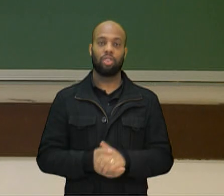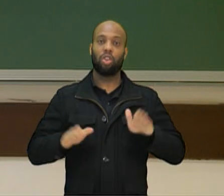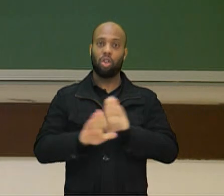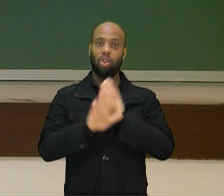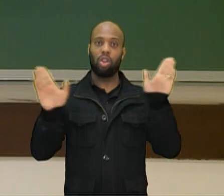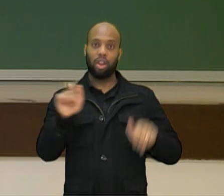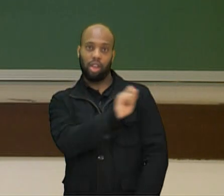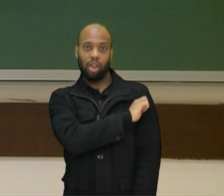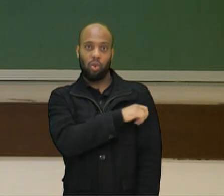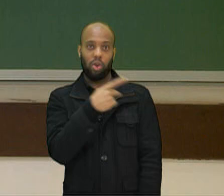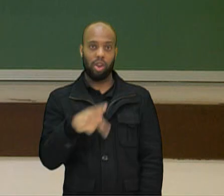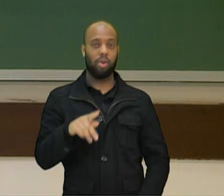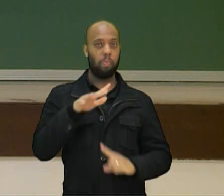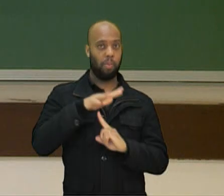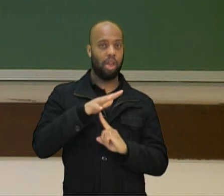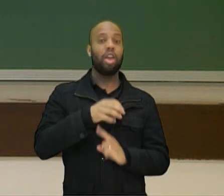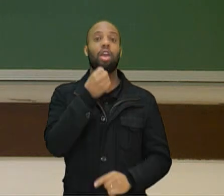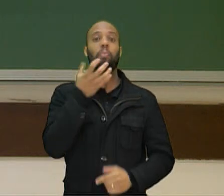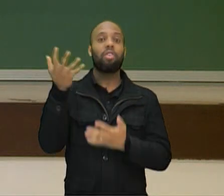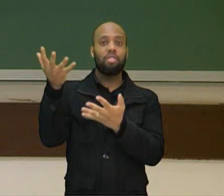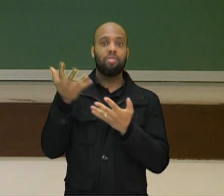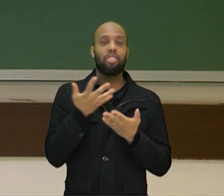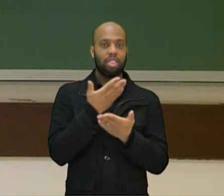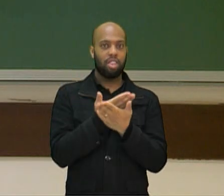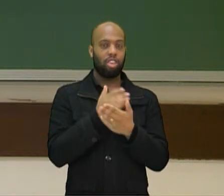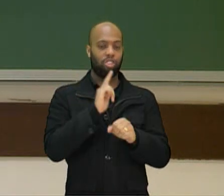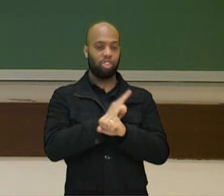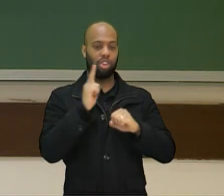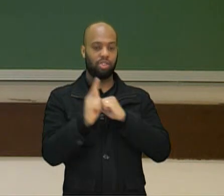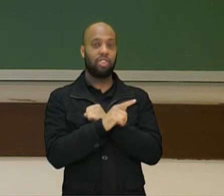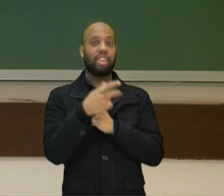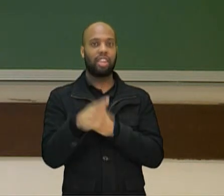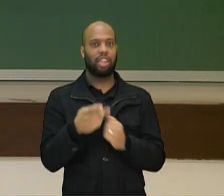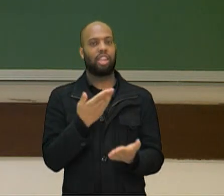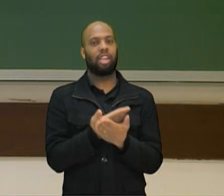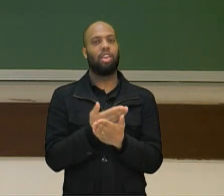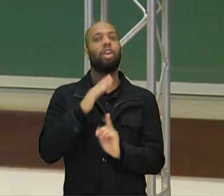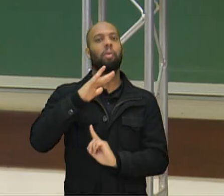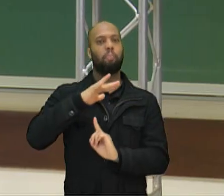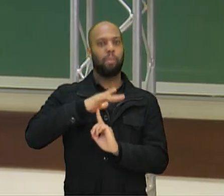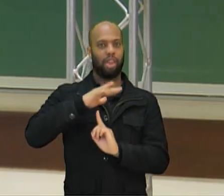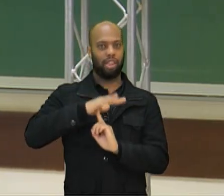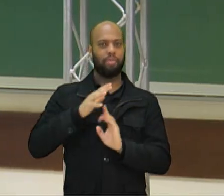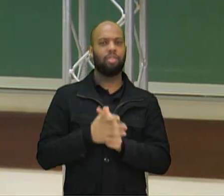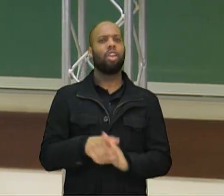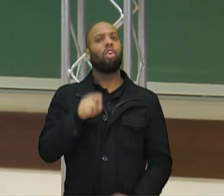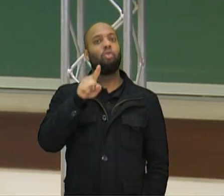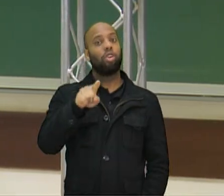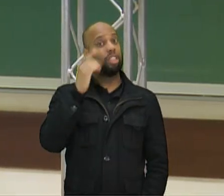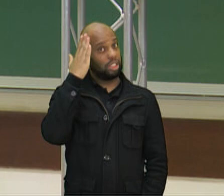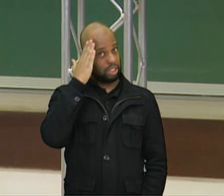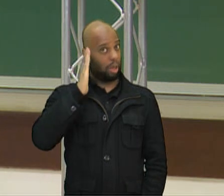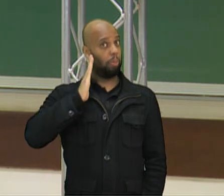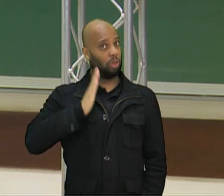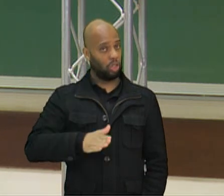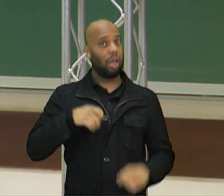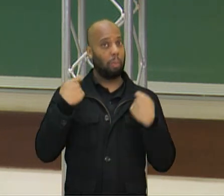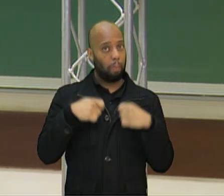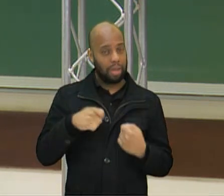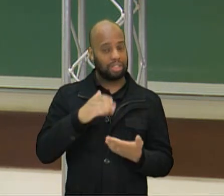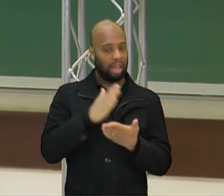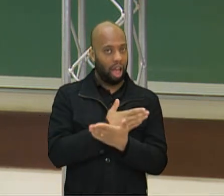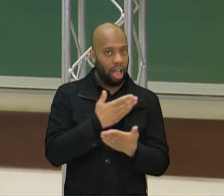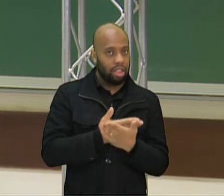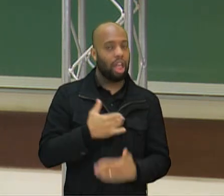Olá, estudante paranaense! Bem-vindo à aula de Geografia do programa Aula Paraná. E você já sabe, tenha em mãos caderno, caneta, lápis